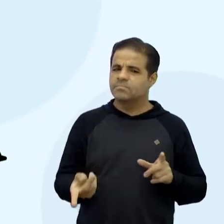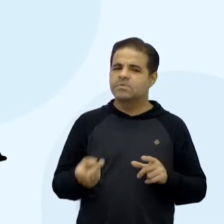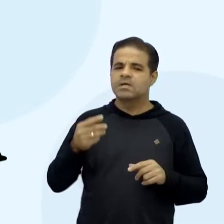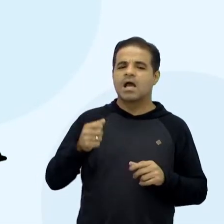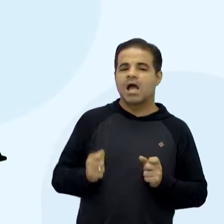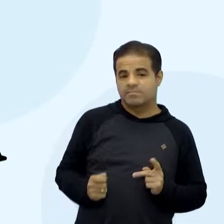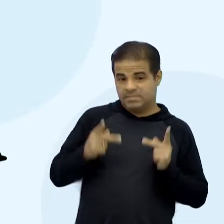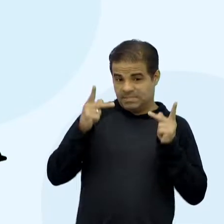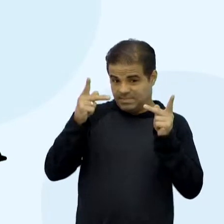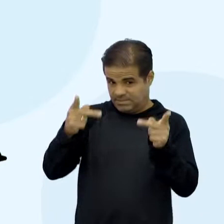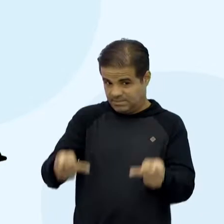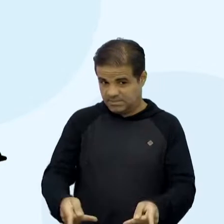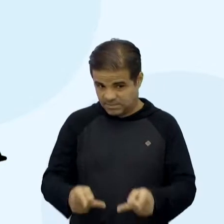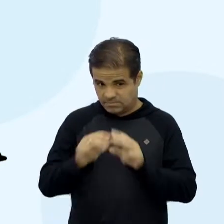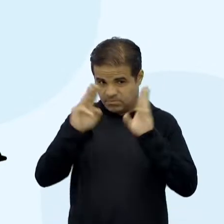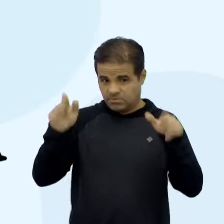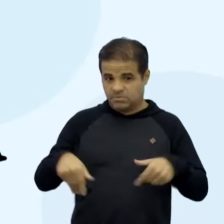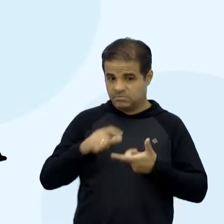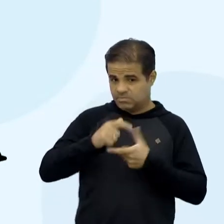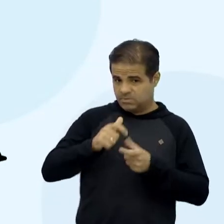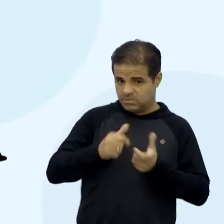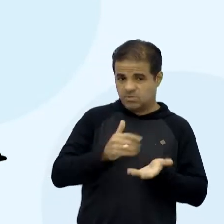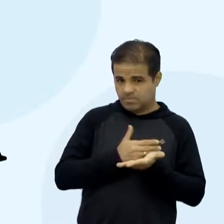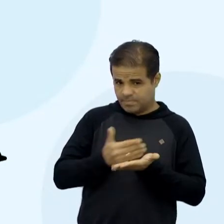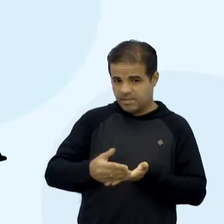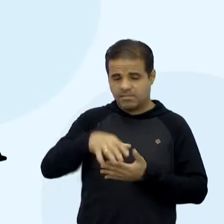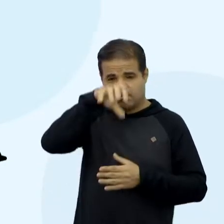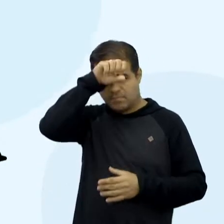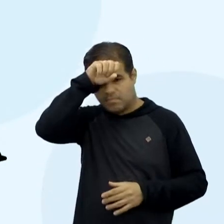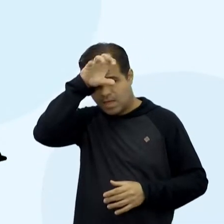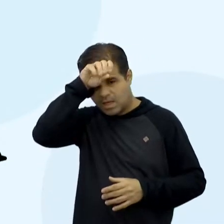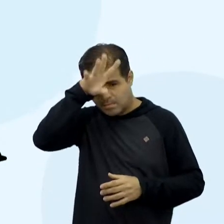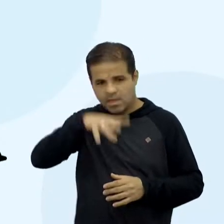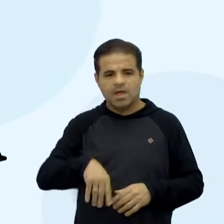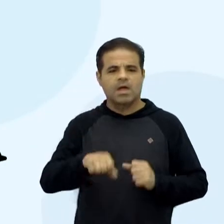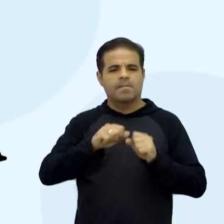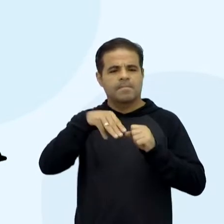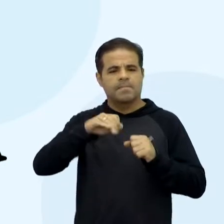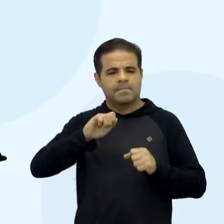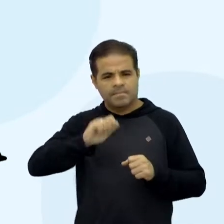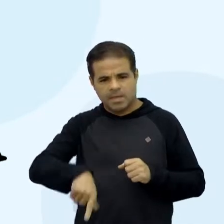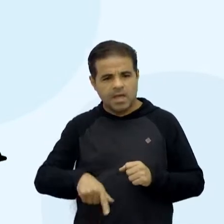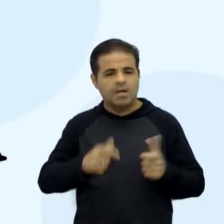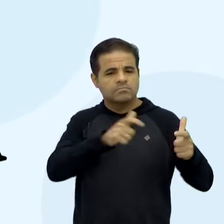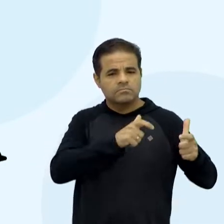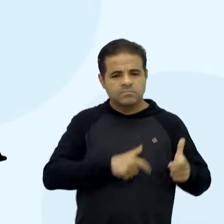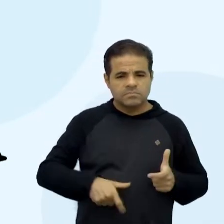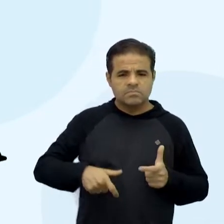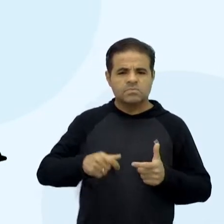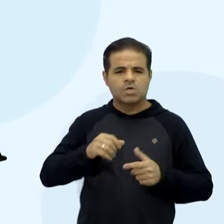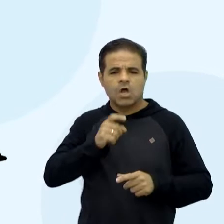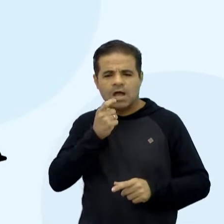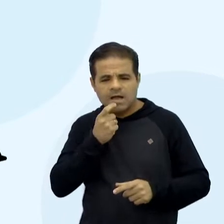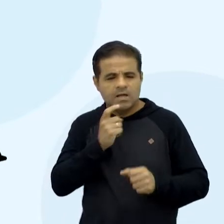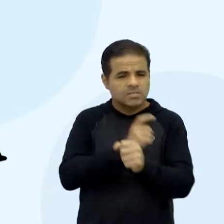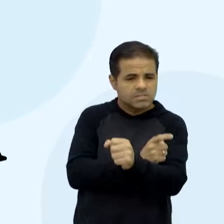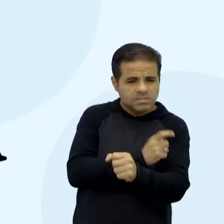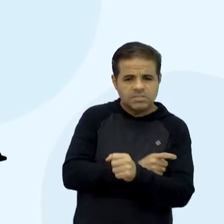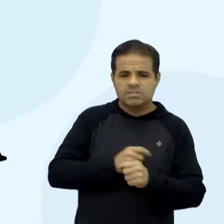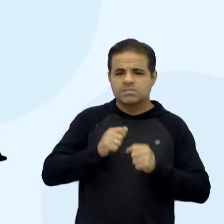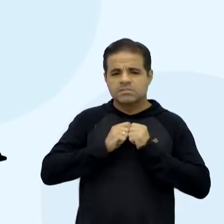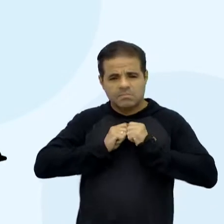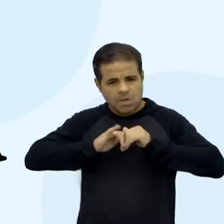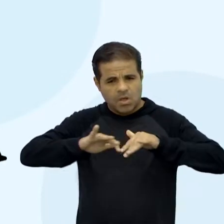A visita ao Museu de Memes começa pela arqueologia memeal. Em lugar das ossadas de dinossauros que preenchem